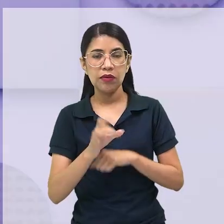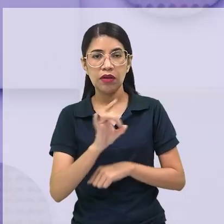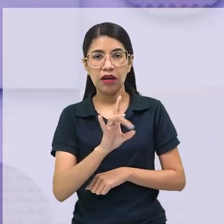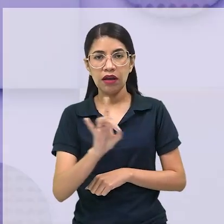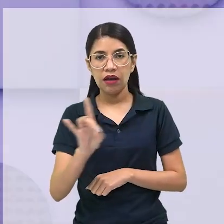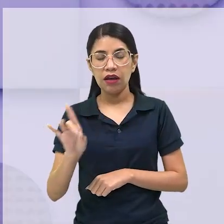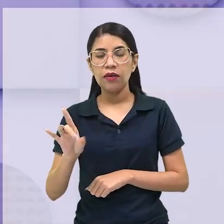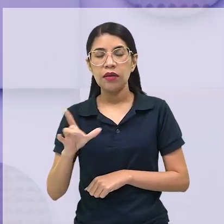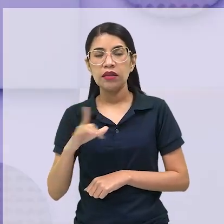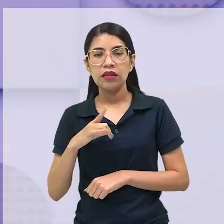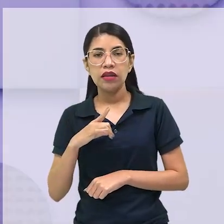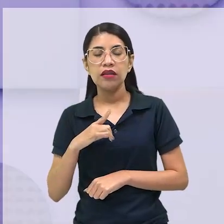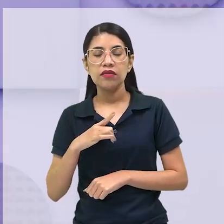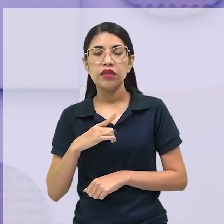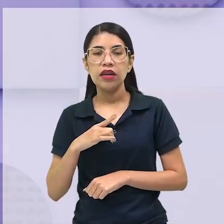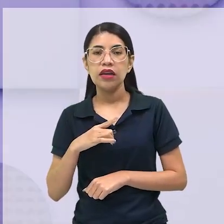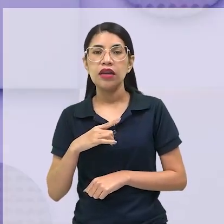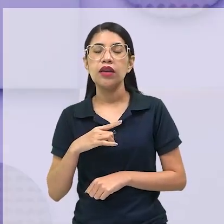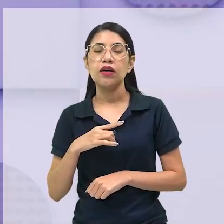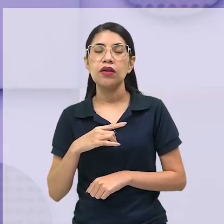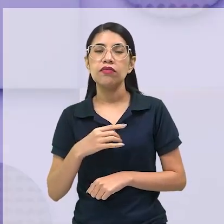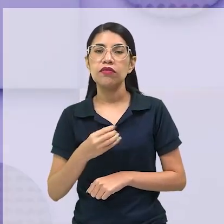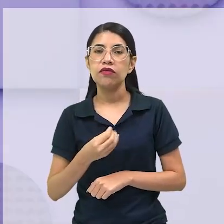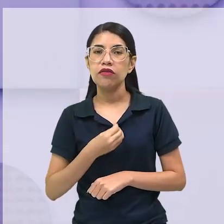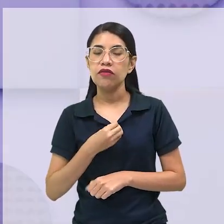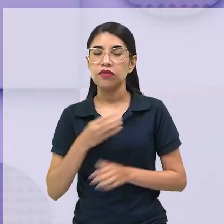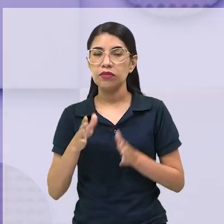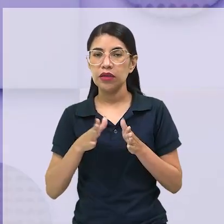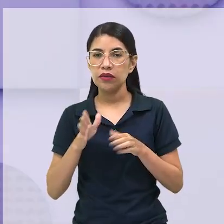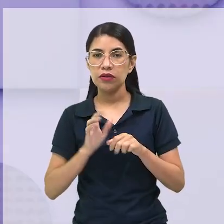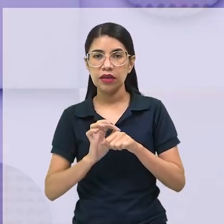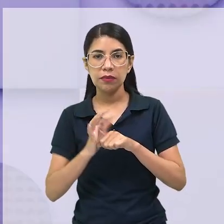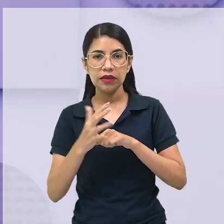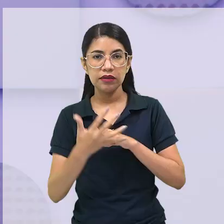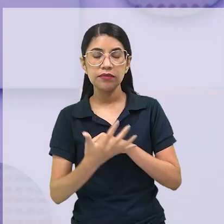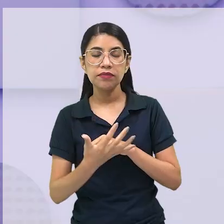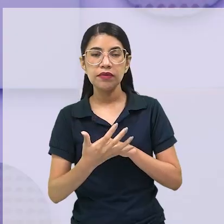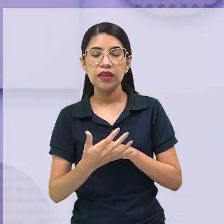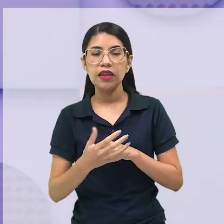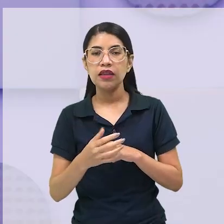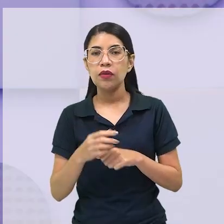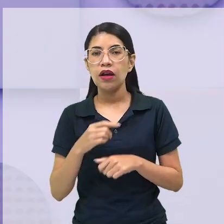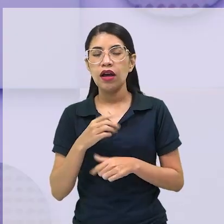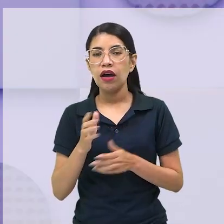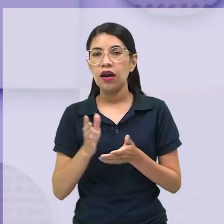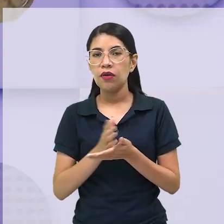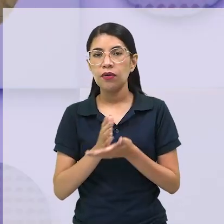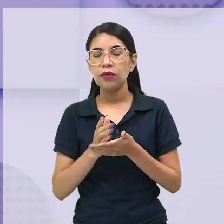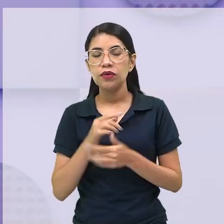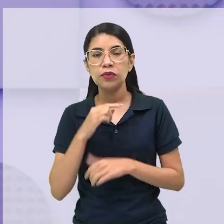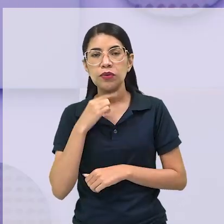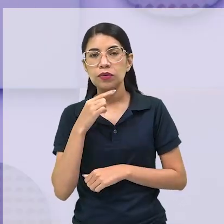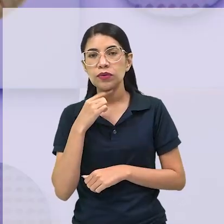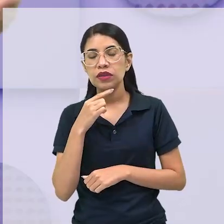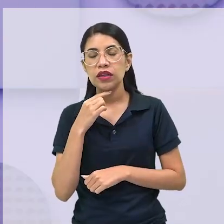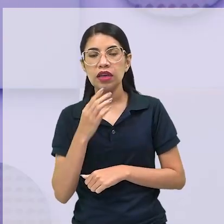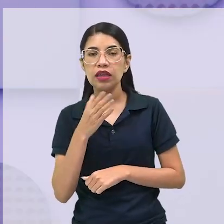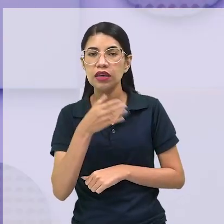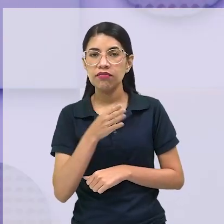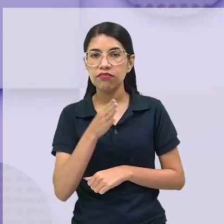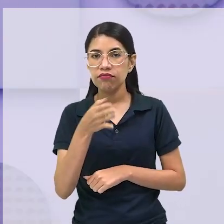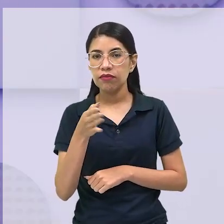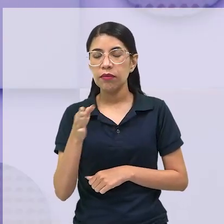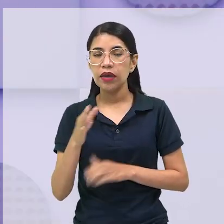nós vivemos essa grande onda de pandemia da Covid-19. E muitos de nós não poderíamos ir para as